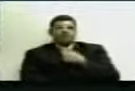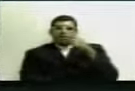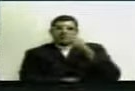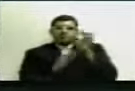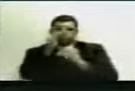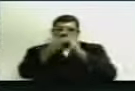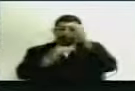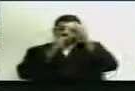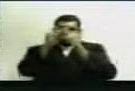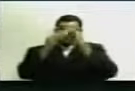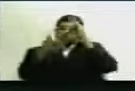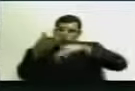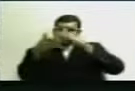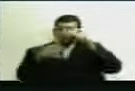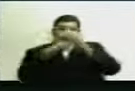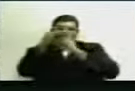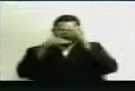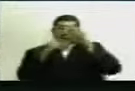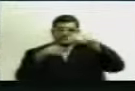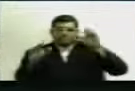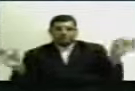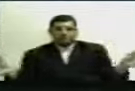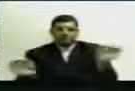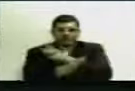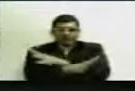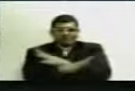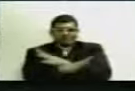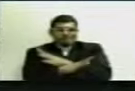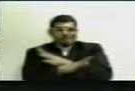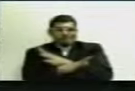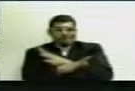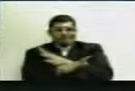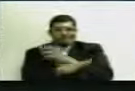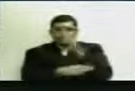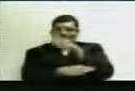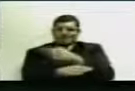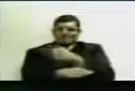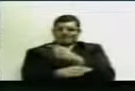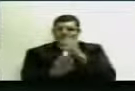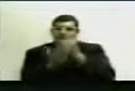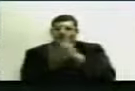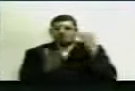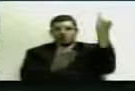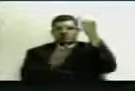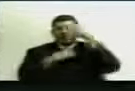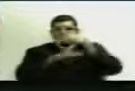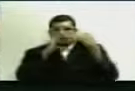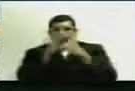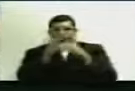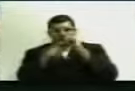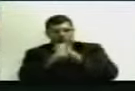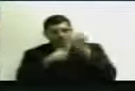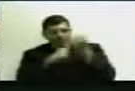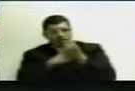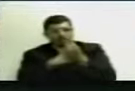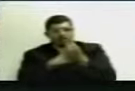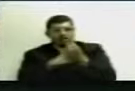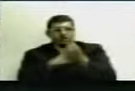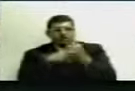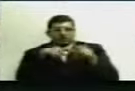esse processo ele vai encerrando-se com esse marco importante, deputado Belarmino Lins, com